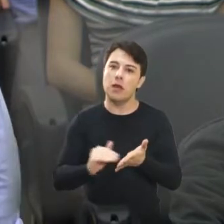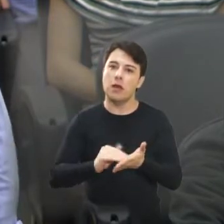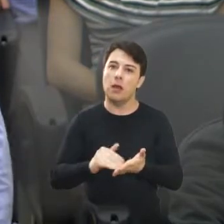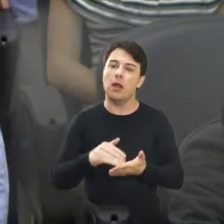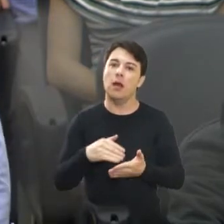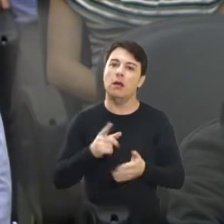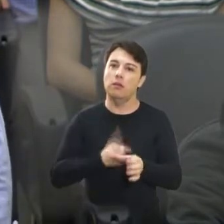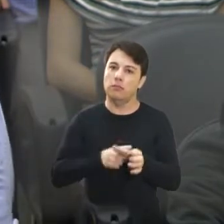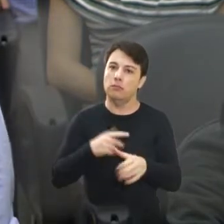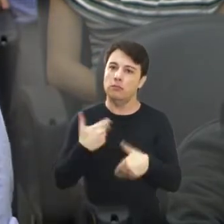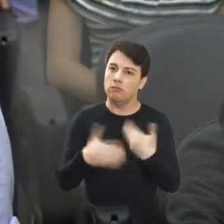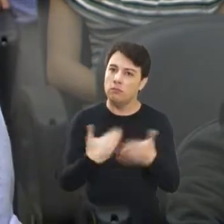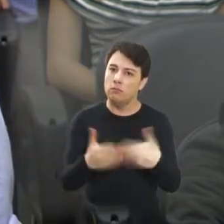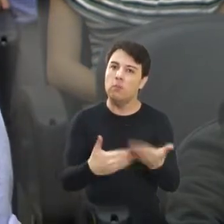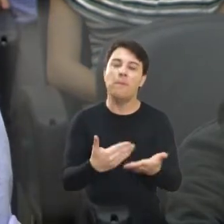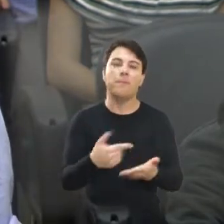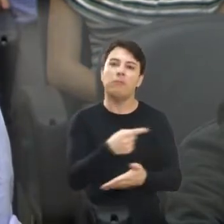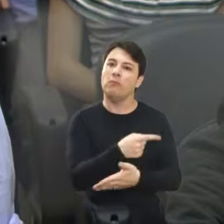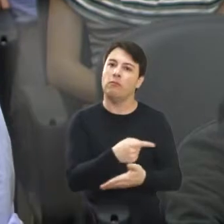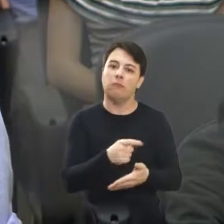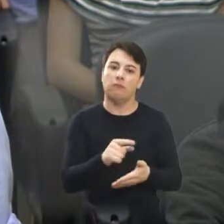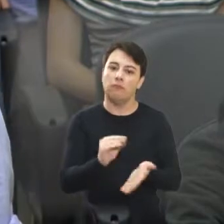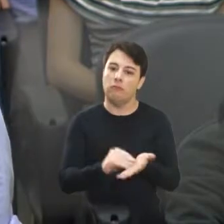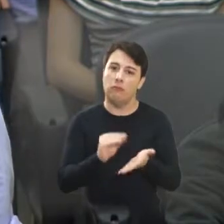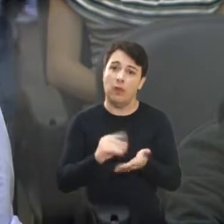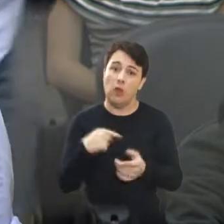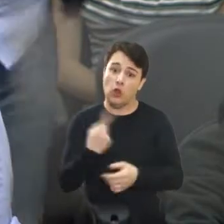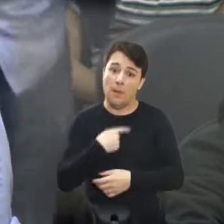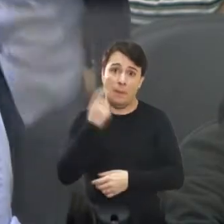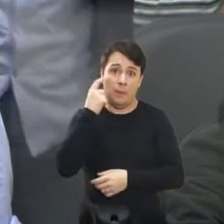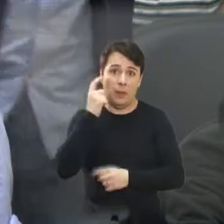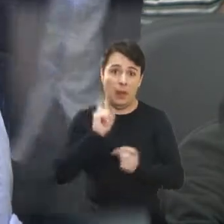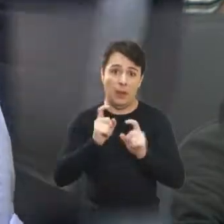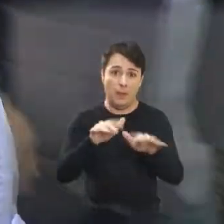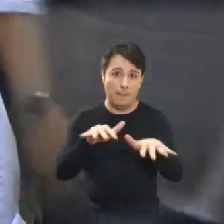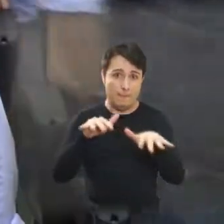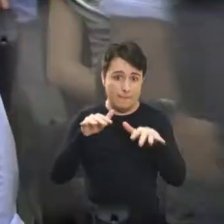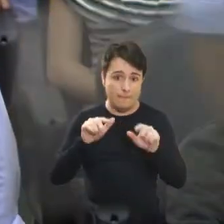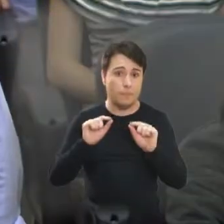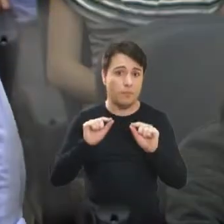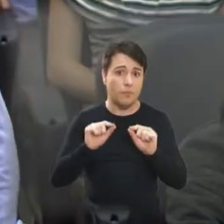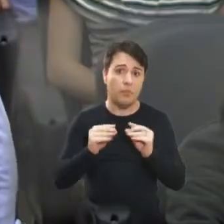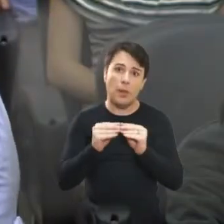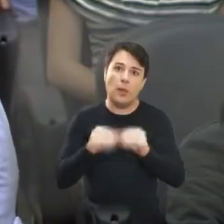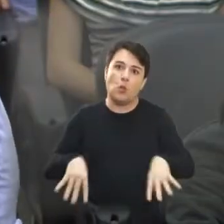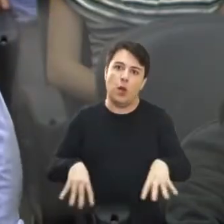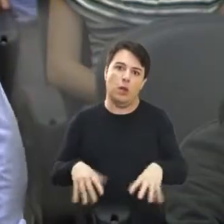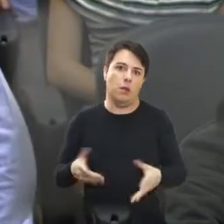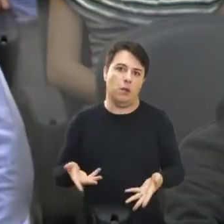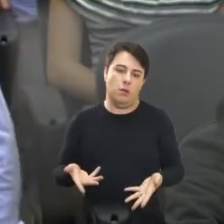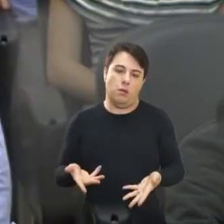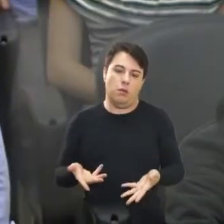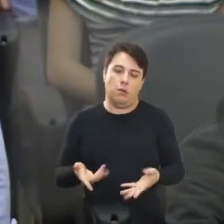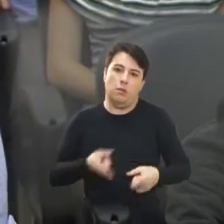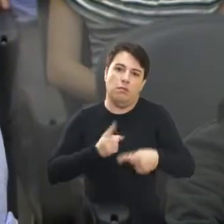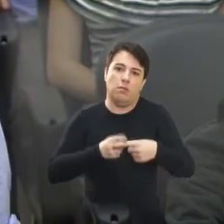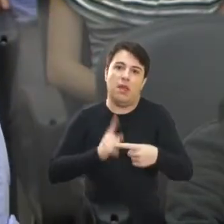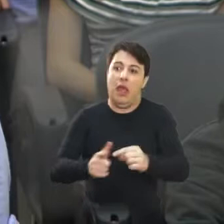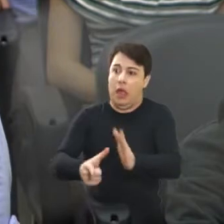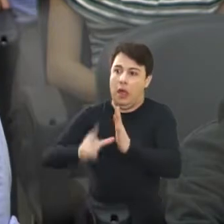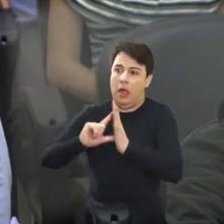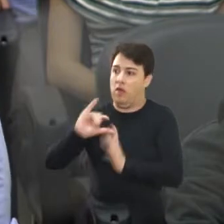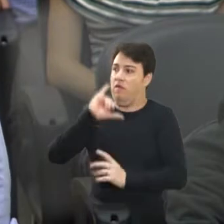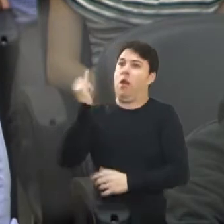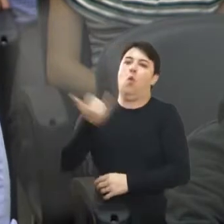Desenvolvimento Urbano, nós entendemos que essa reunião, essa audiência pública, ela é prejudicada porque, previamente, nós não